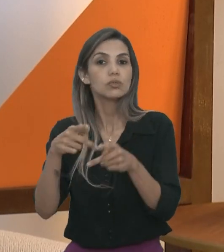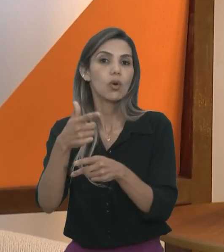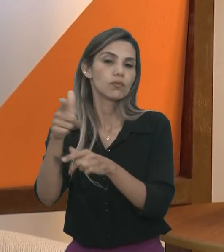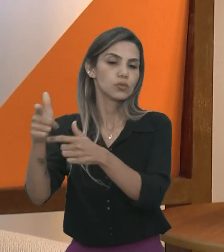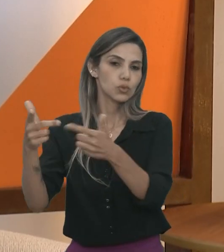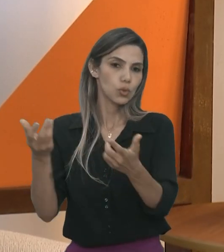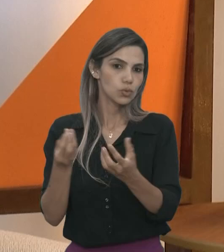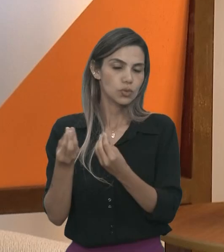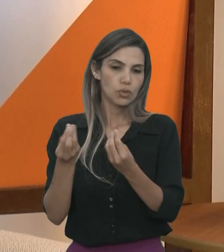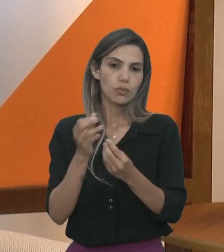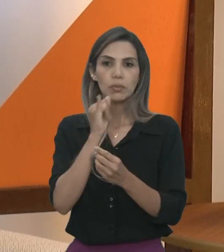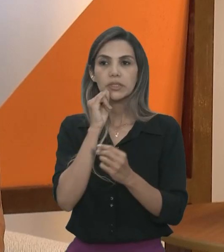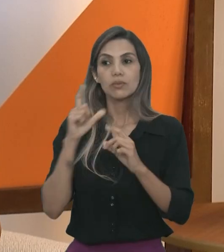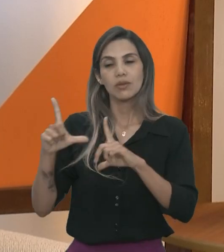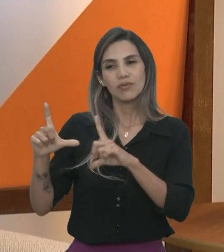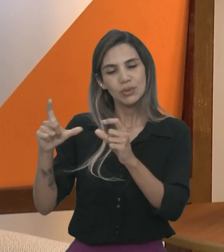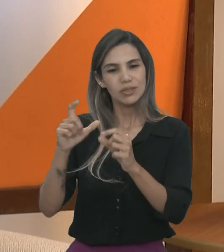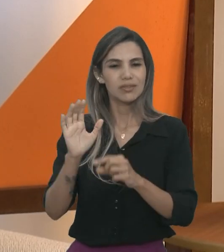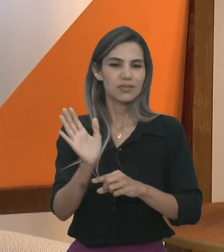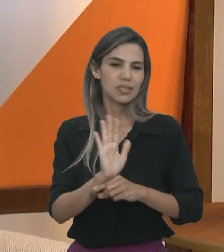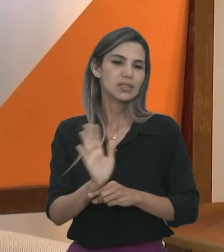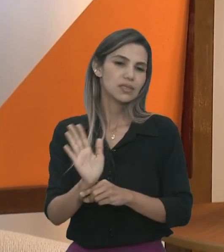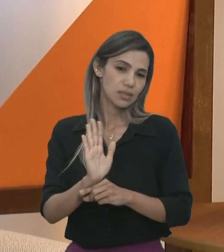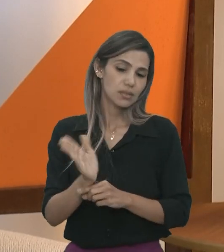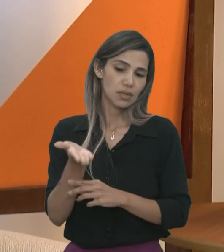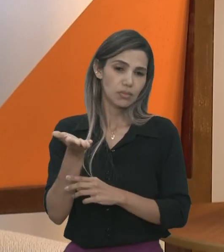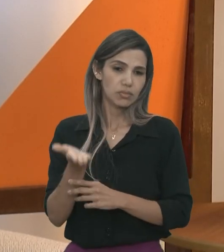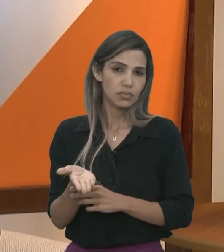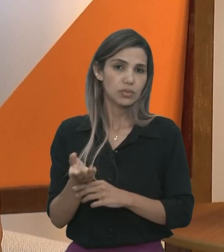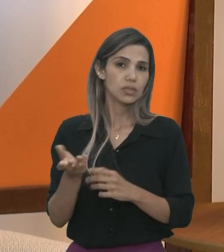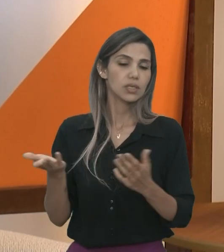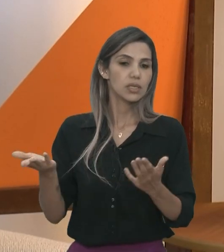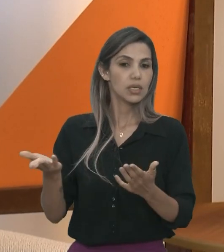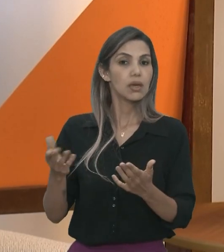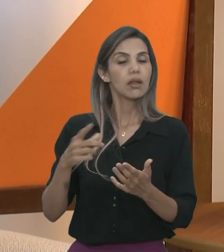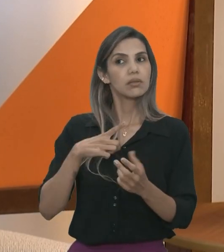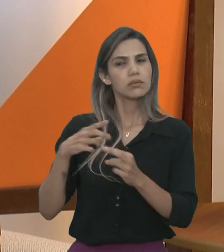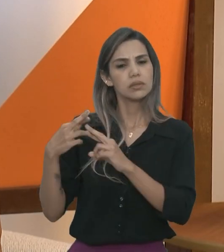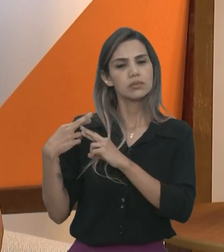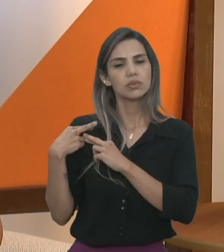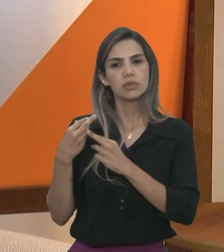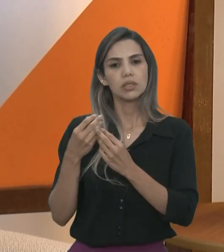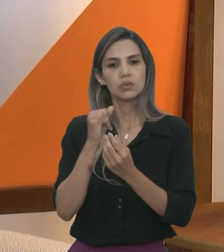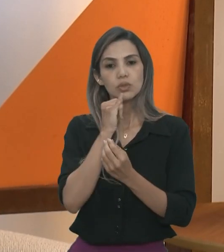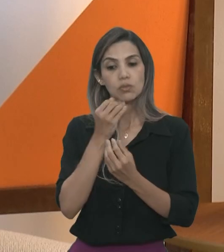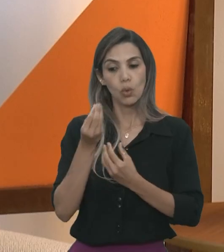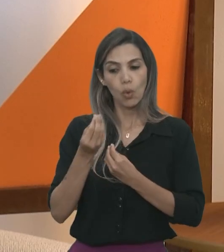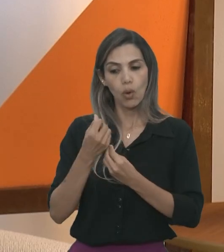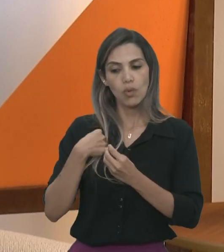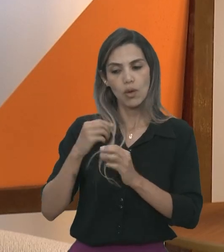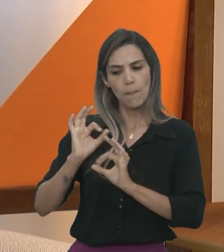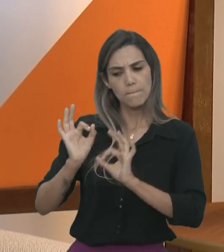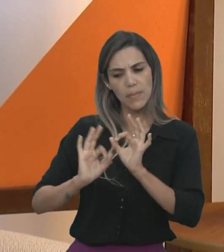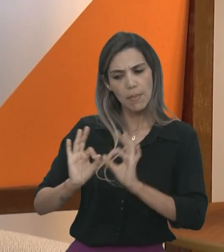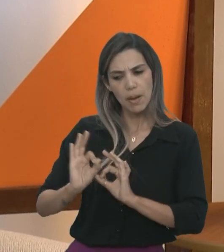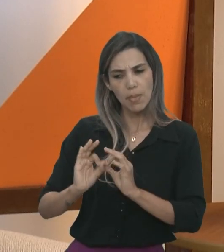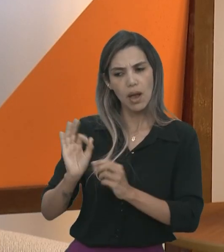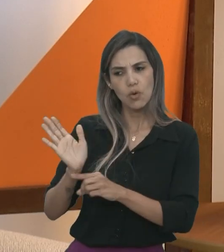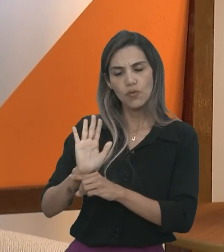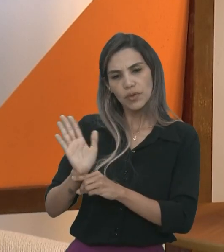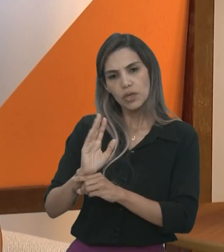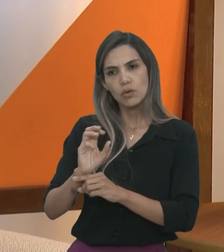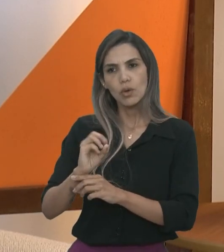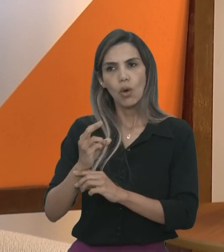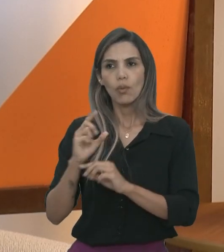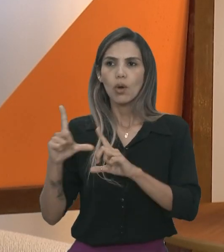a fotografia, o cinema, nós temos muita responsabilidade em termos de como é que eu construo a imagem da pessoa que